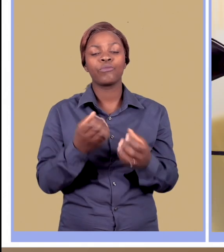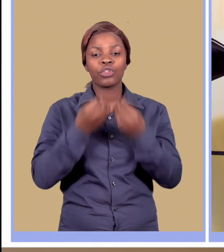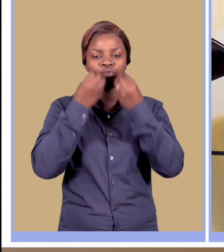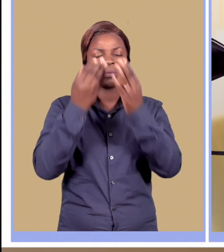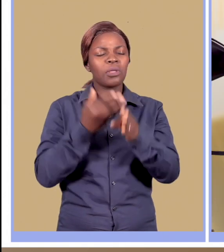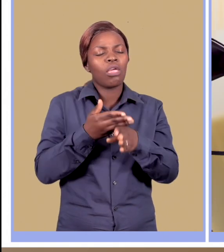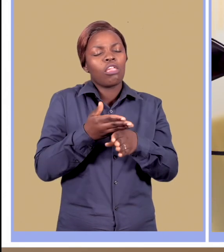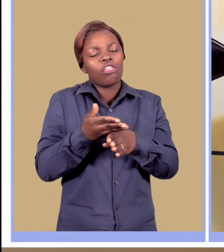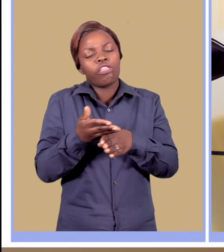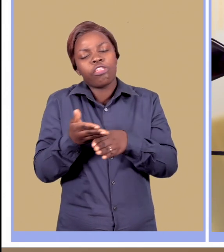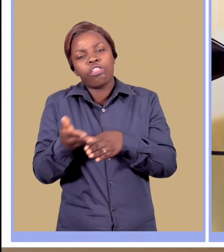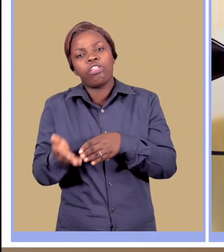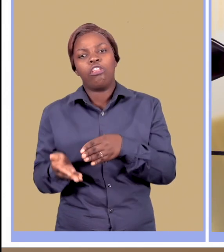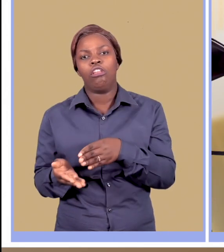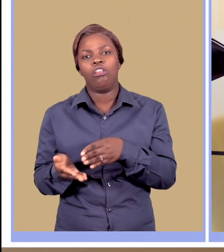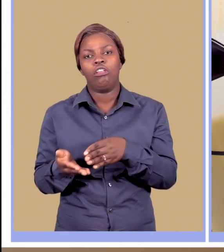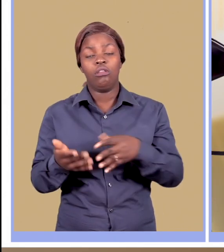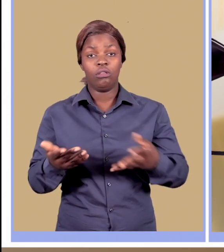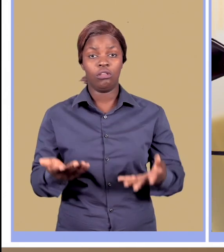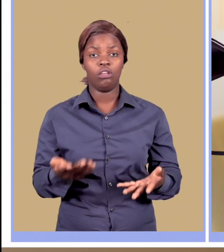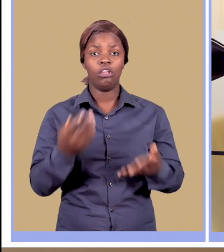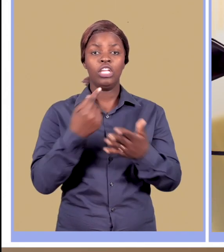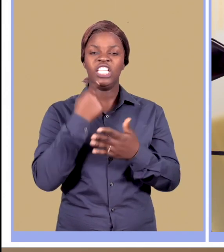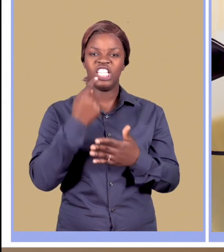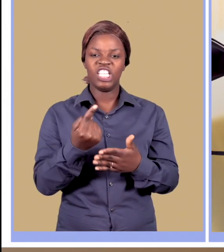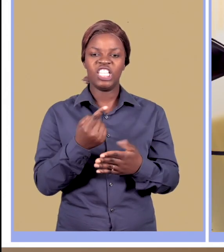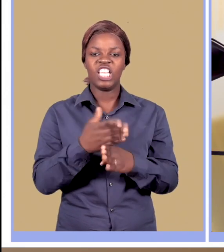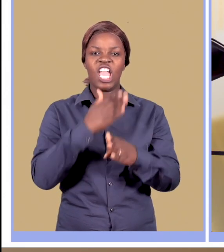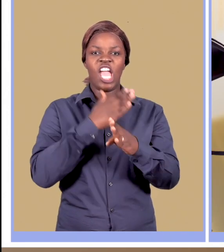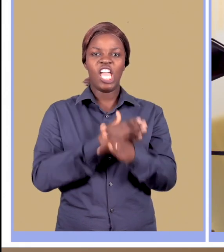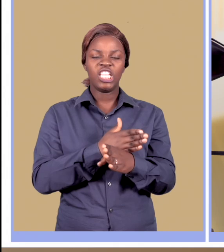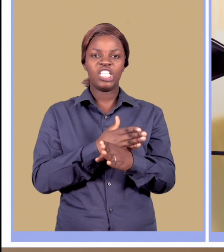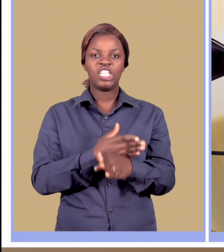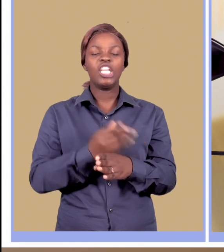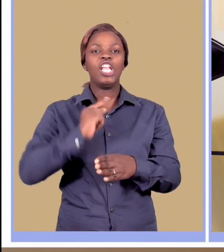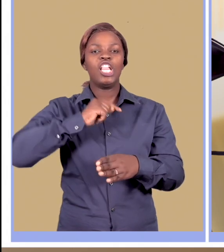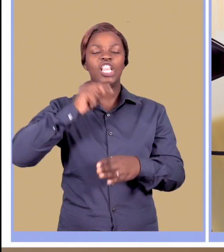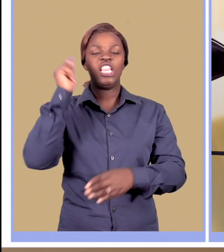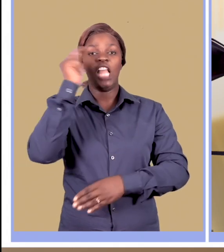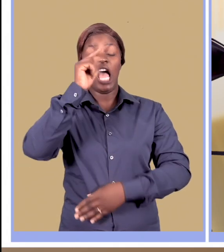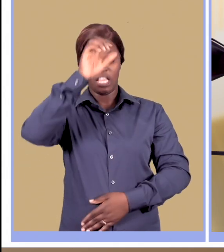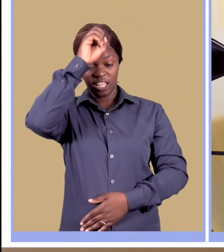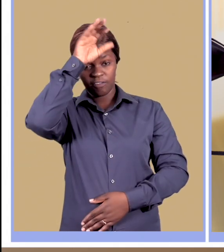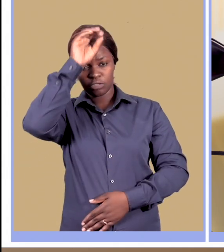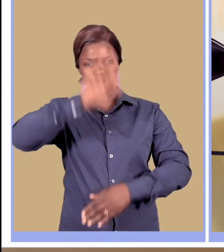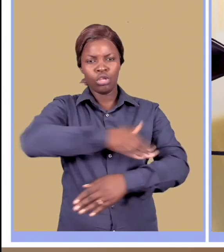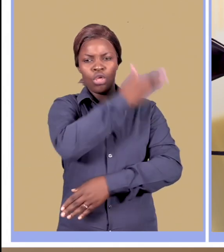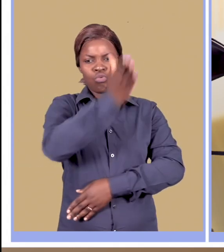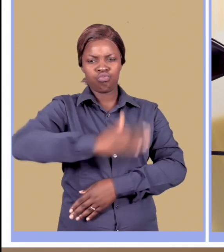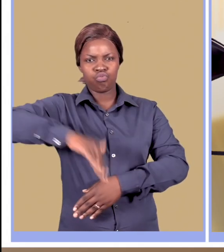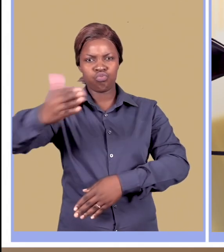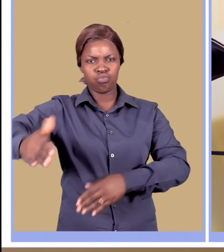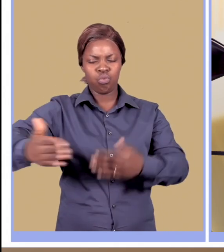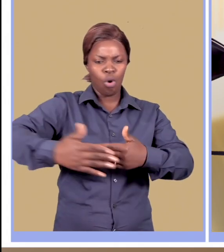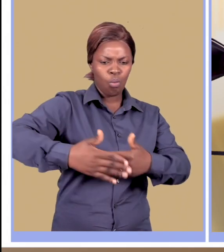foi transmitida muito tarde, que tinham sido abertas as comportas na África do Sul